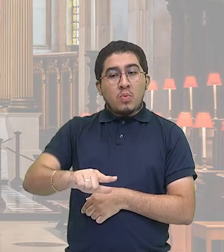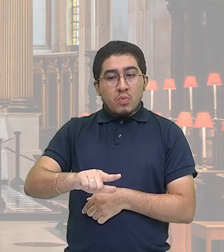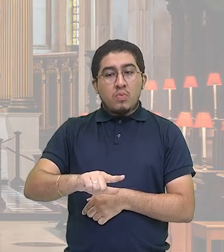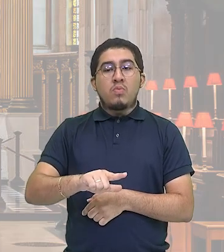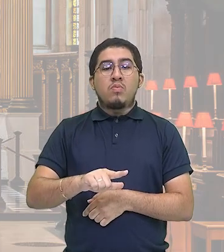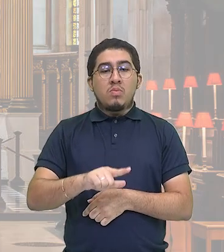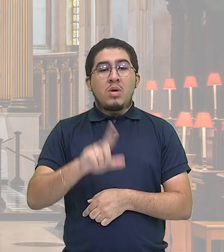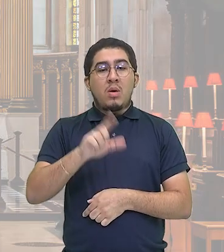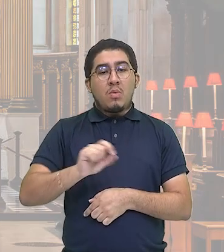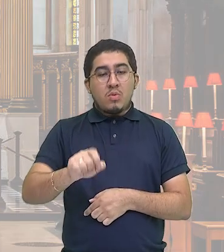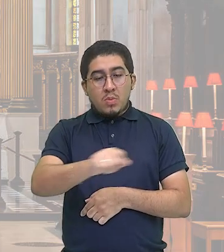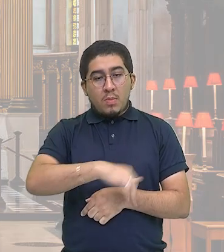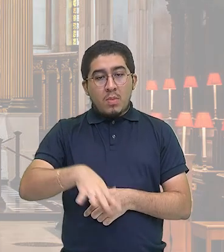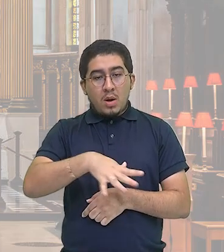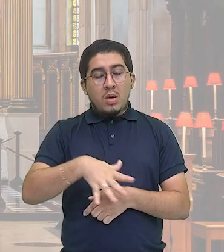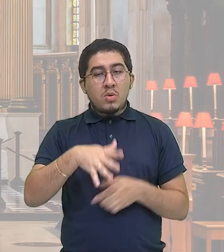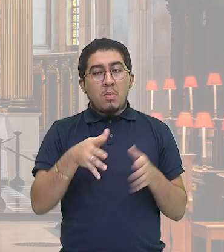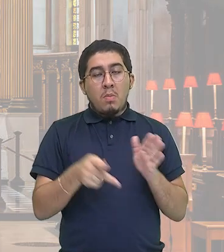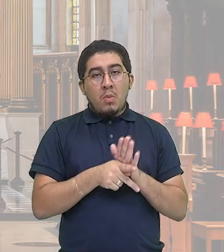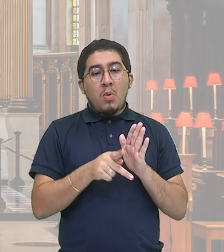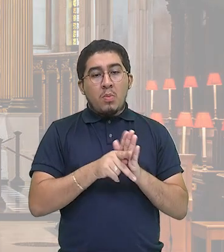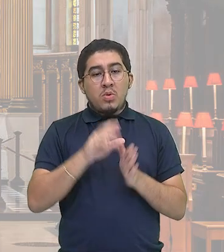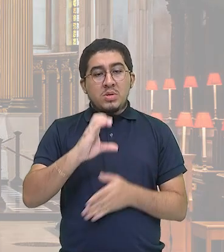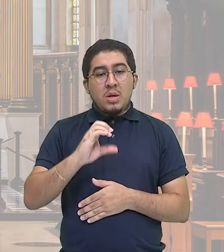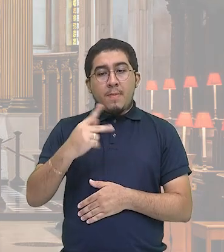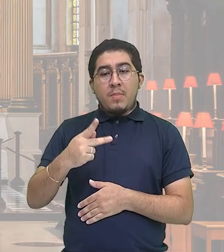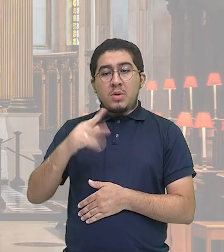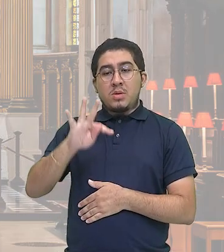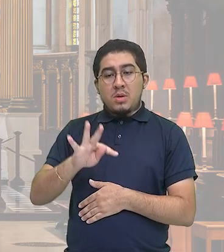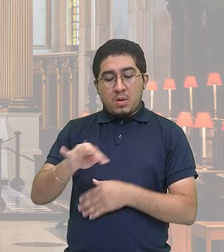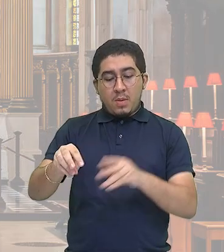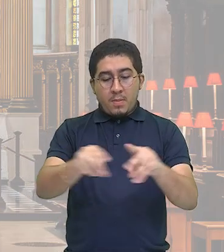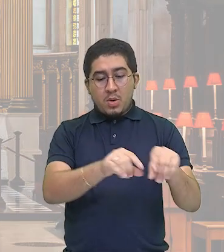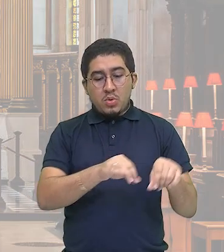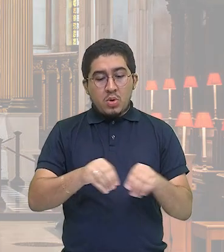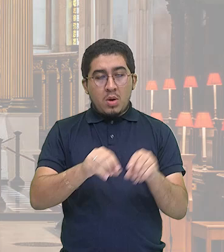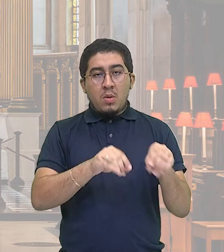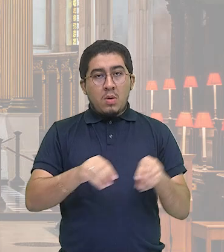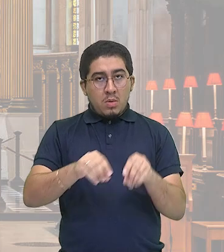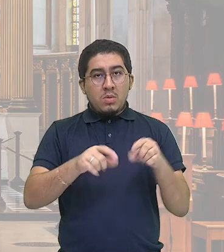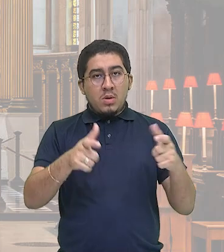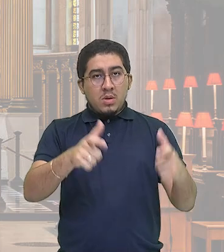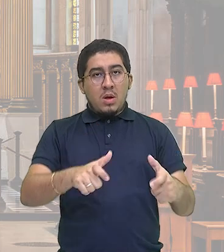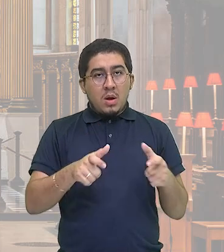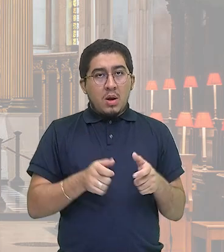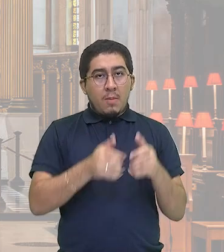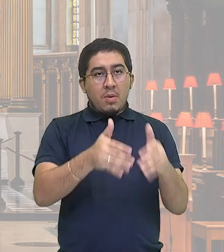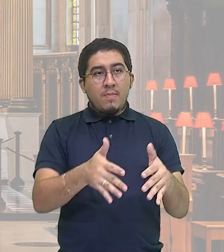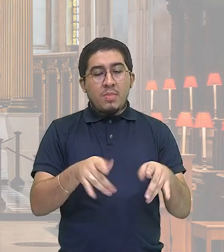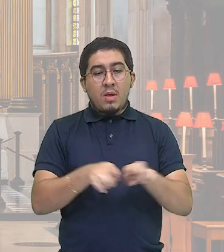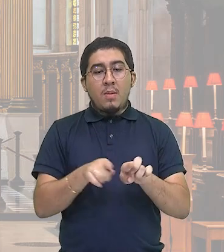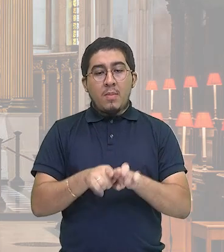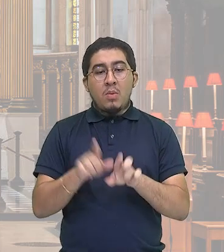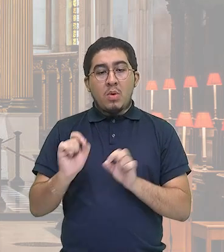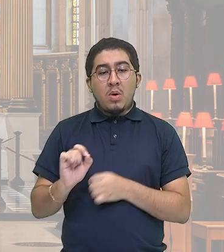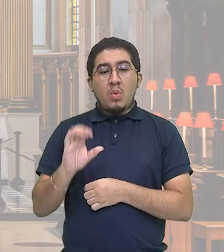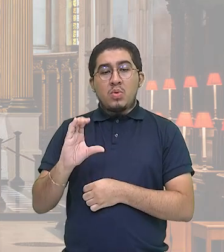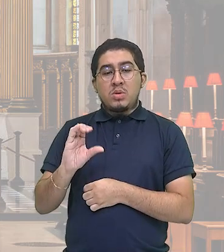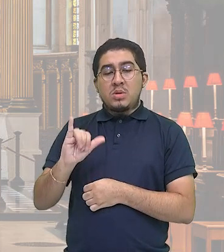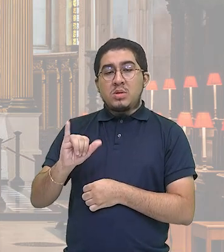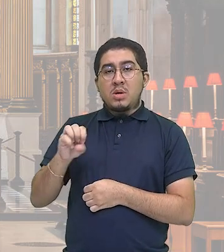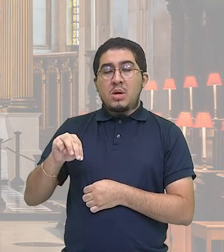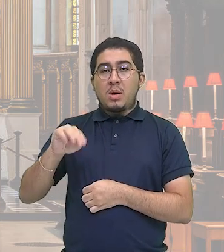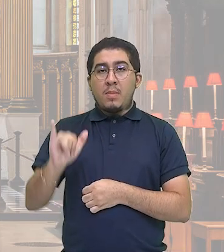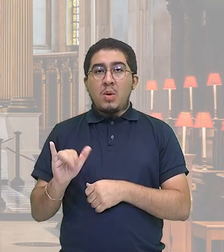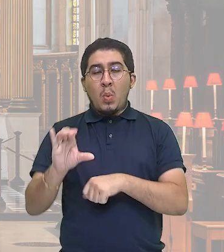a Comissão Pastoral da Terra, CPT, e o Conselho Missionário